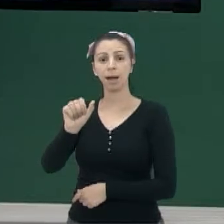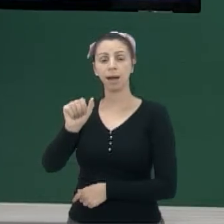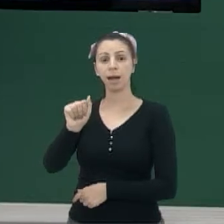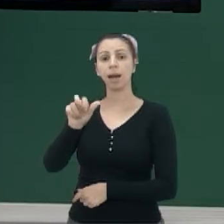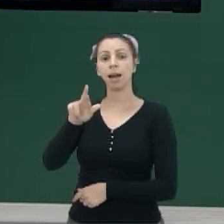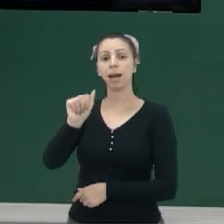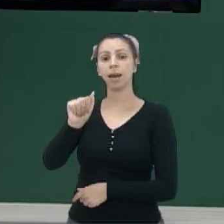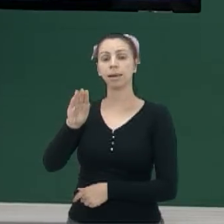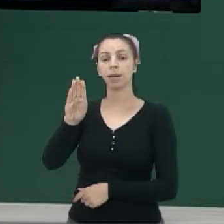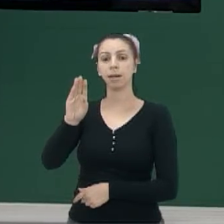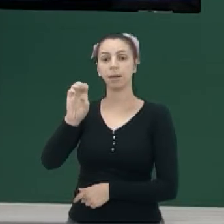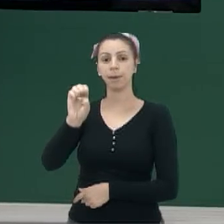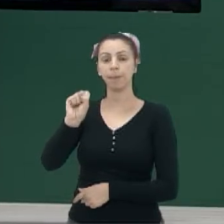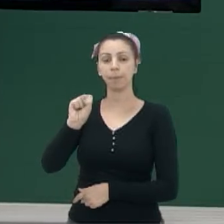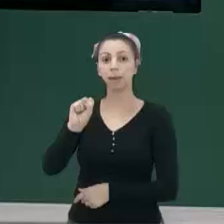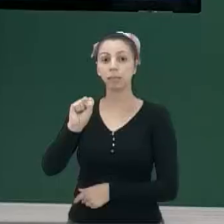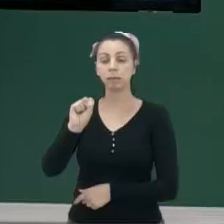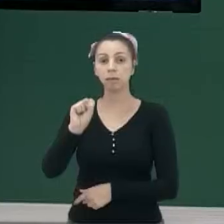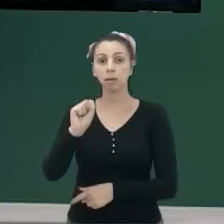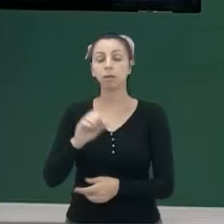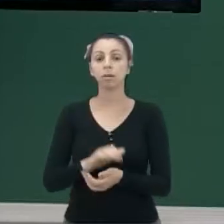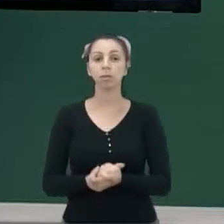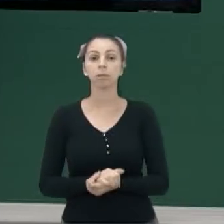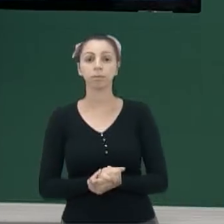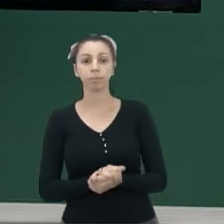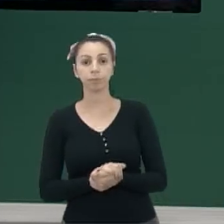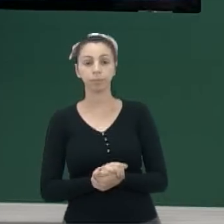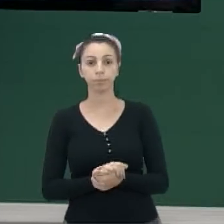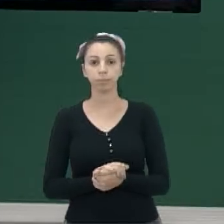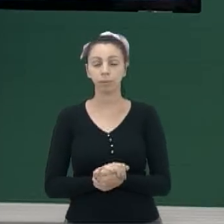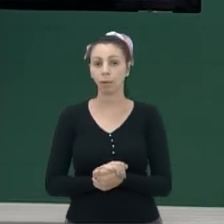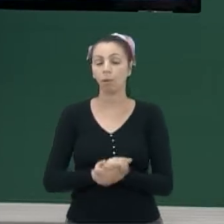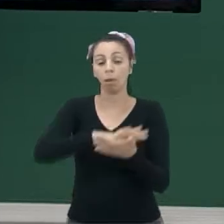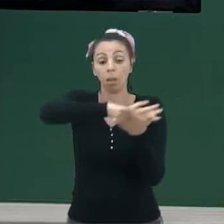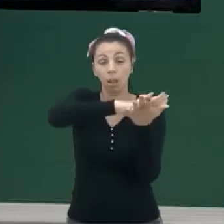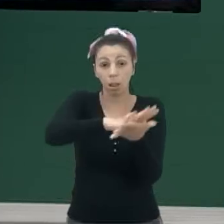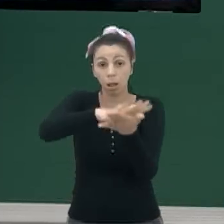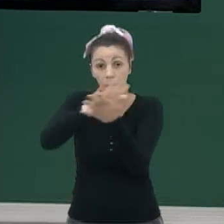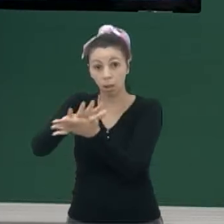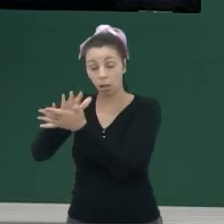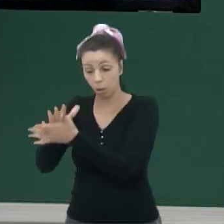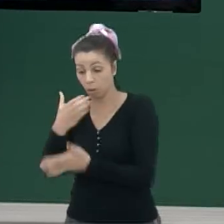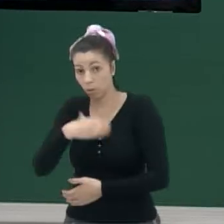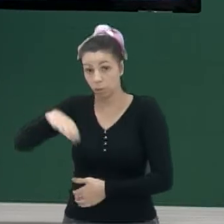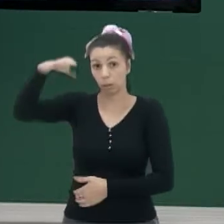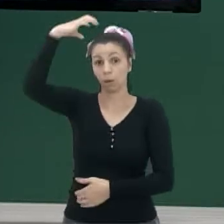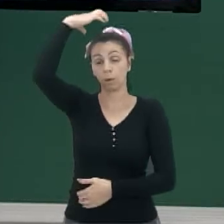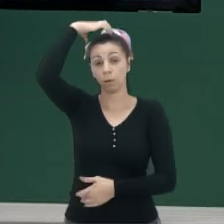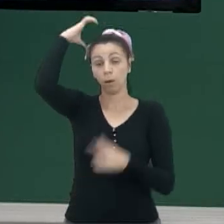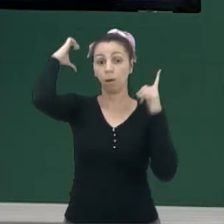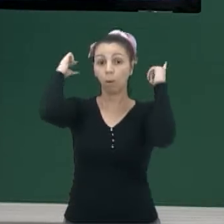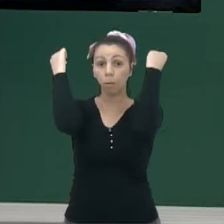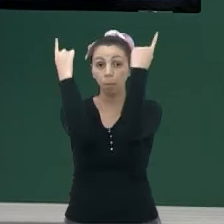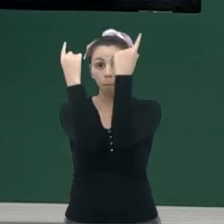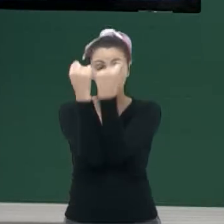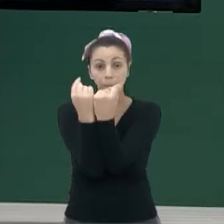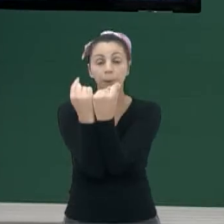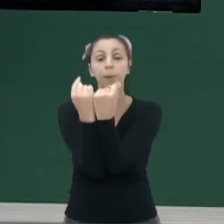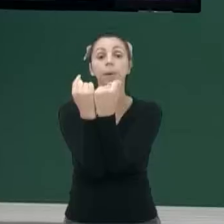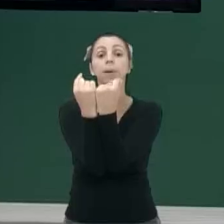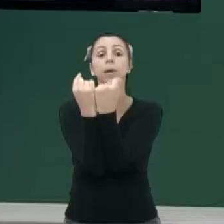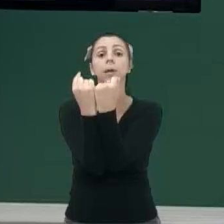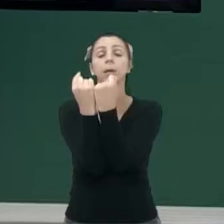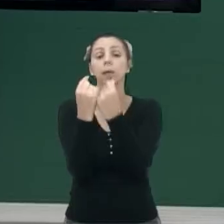conquistaram Constantinopla em 1453, né? Eles derrubaram o Império Romano do Oriente e impuseram um